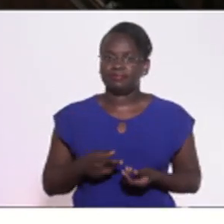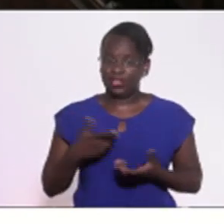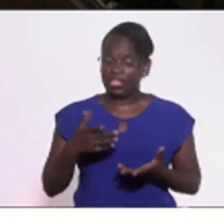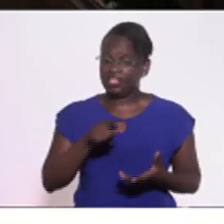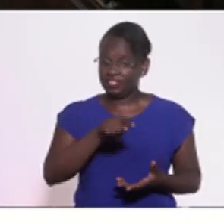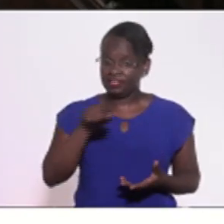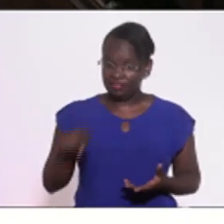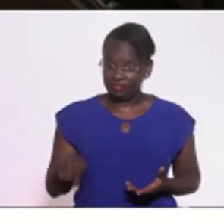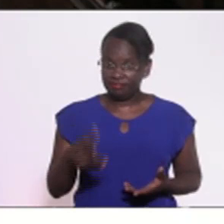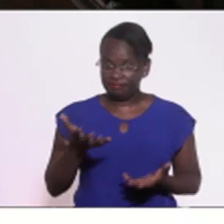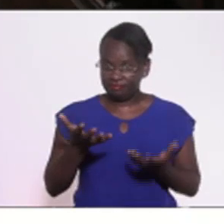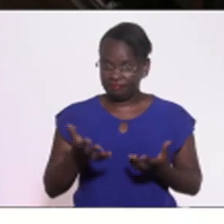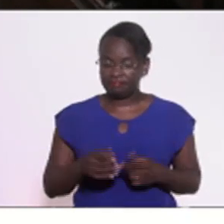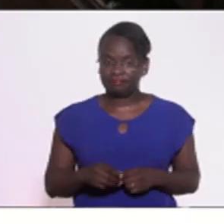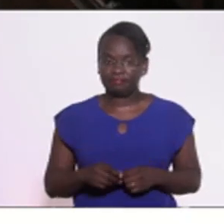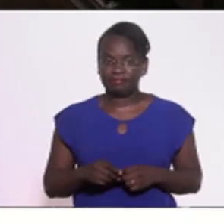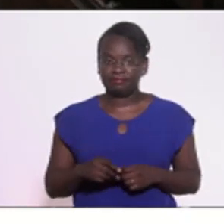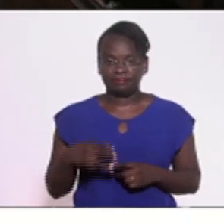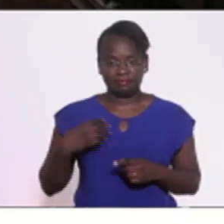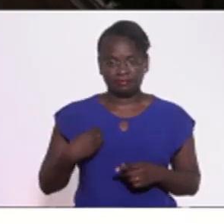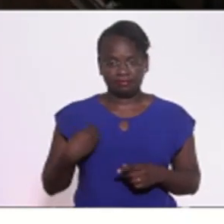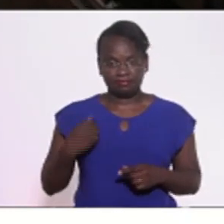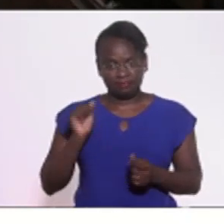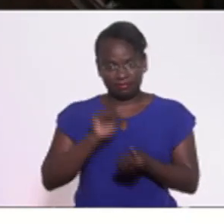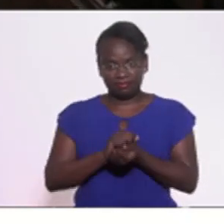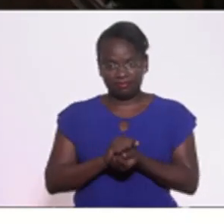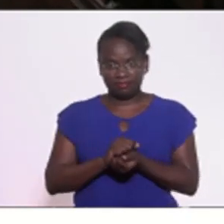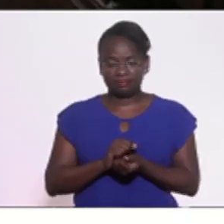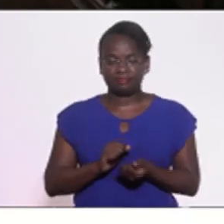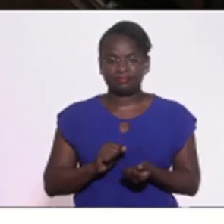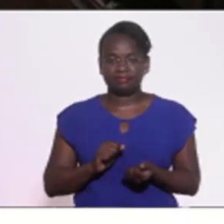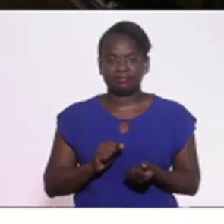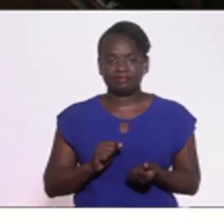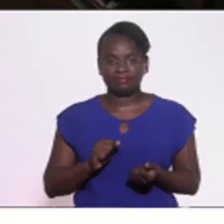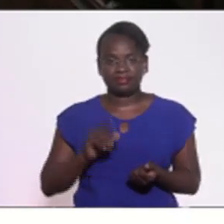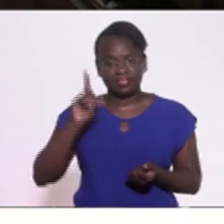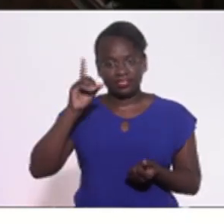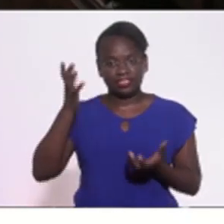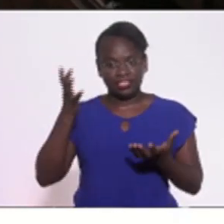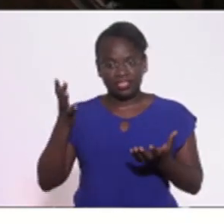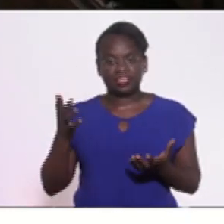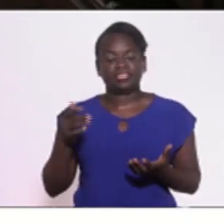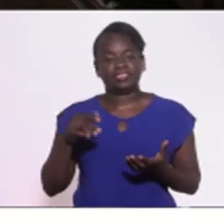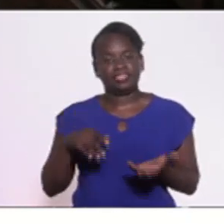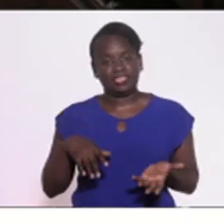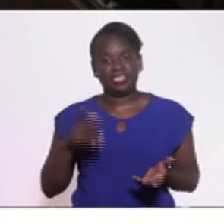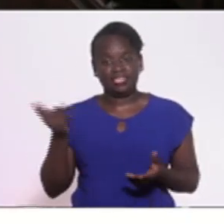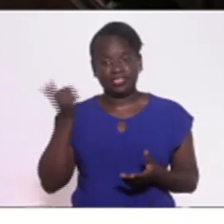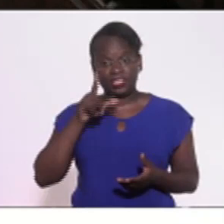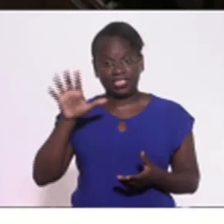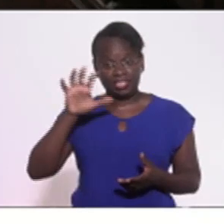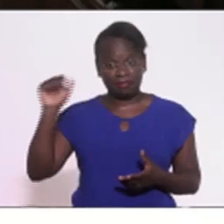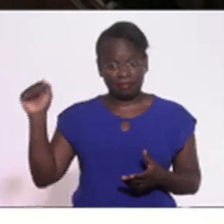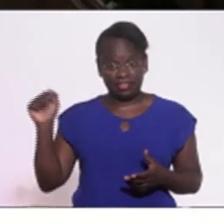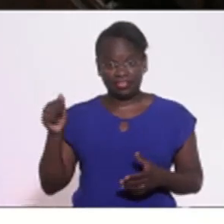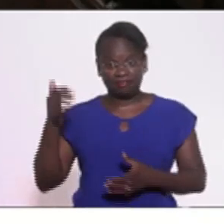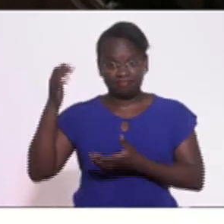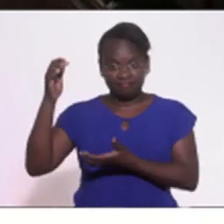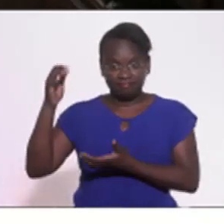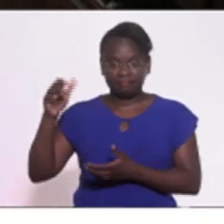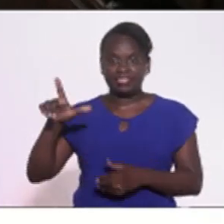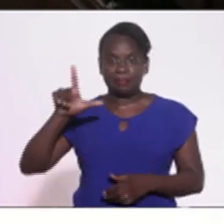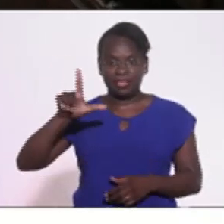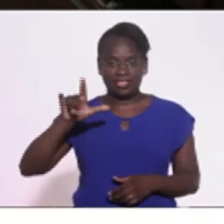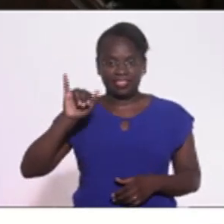gostaria que o senhor estivesse aqui para a gente junto, e se Deus quiser, após o título da